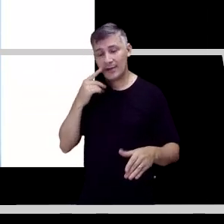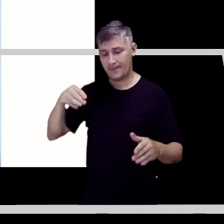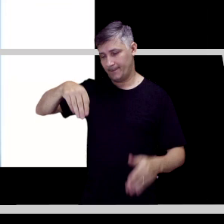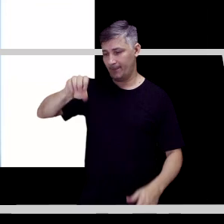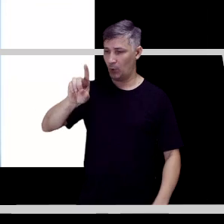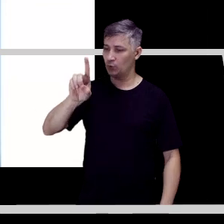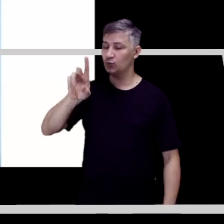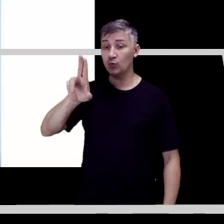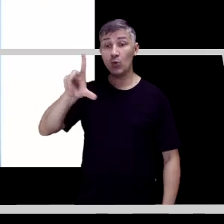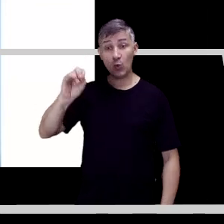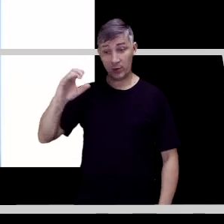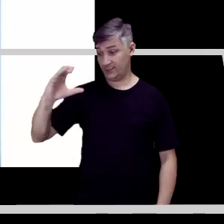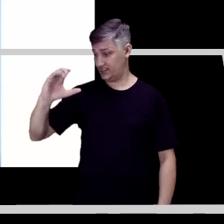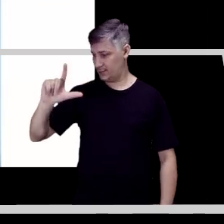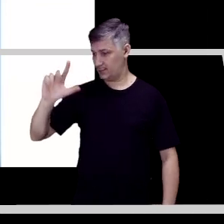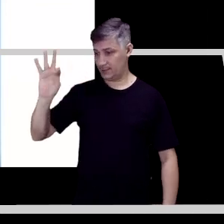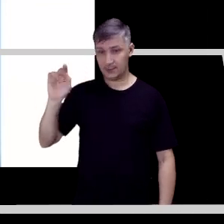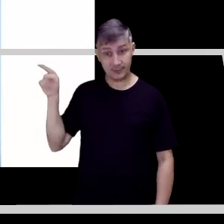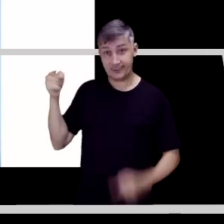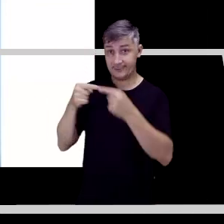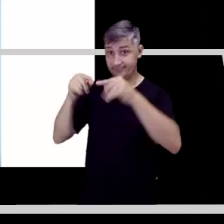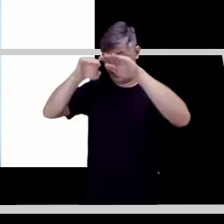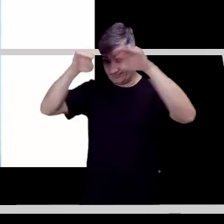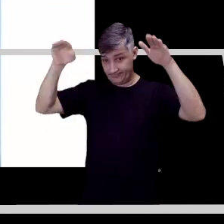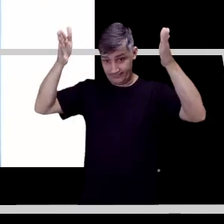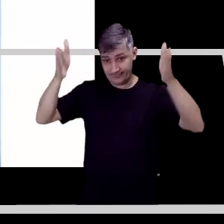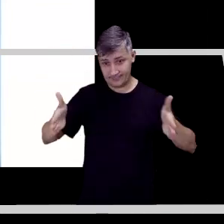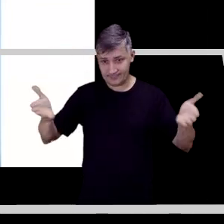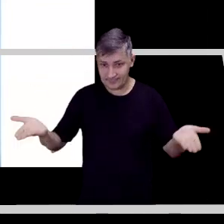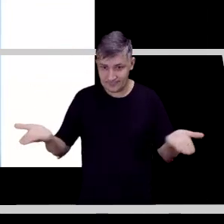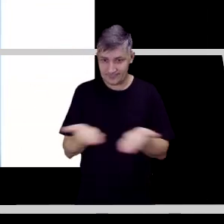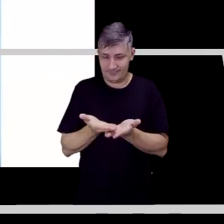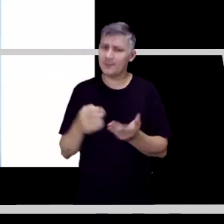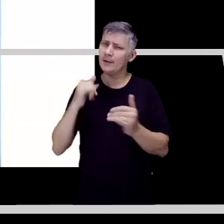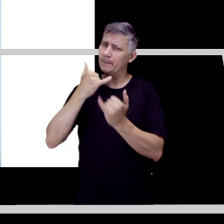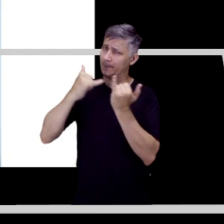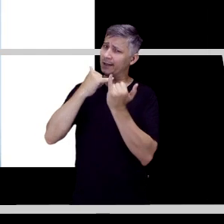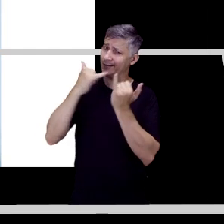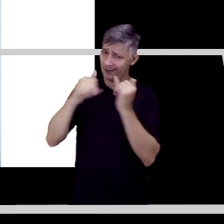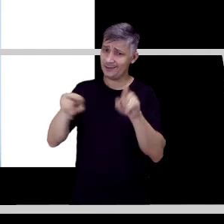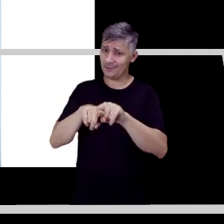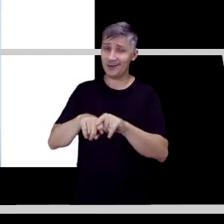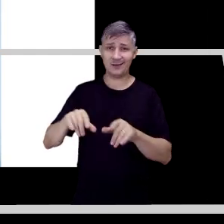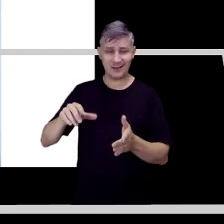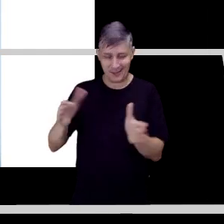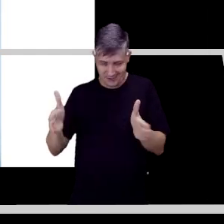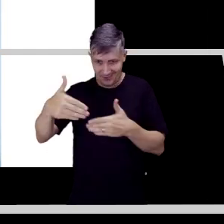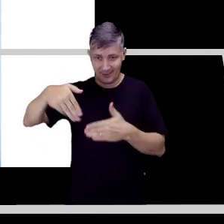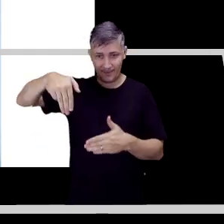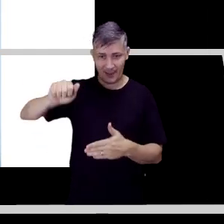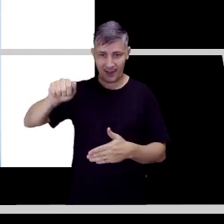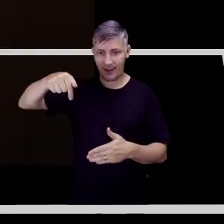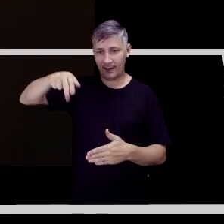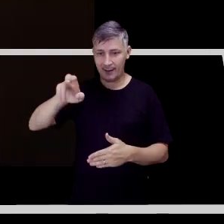para 1, né? Um módulo de CLT, que seria um módulo similar ao módulo dessa casa também, e a maquete